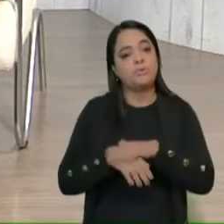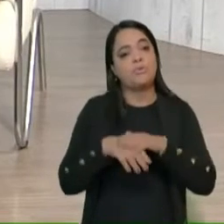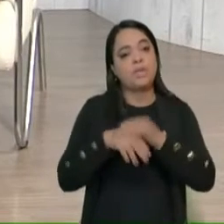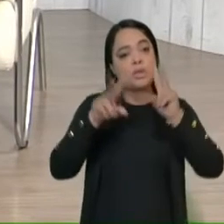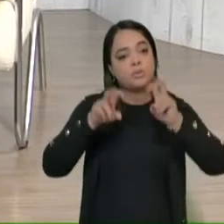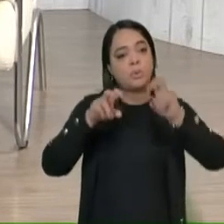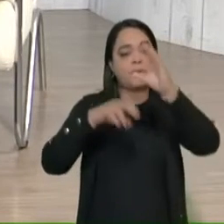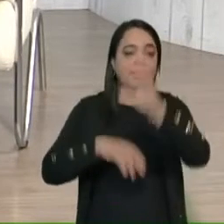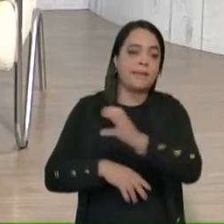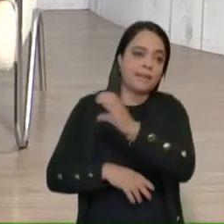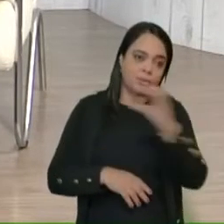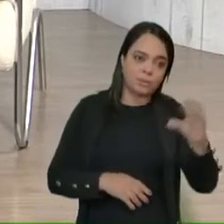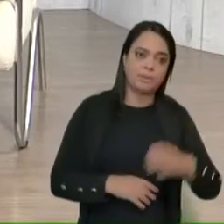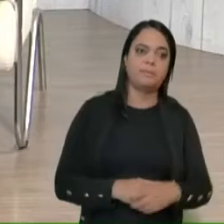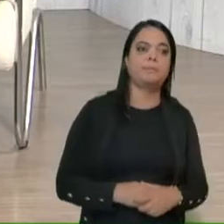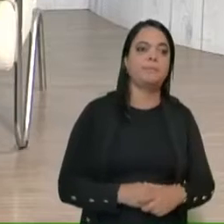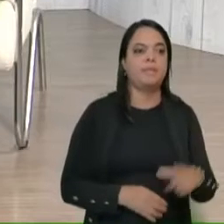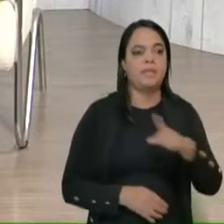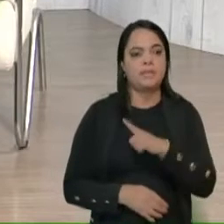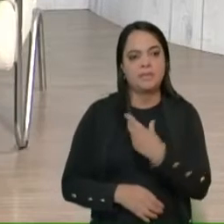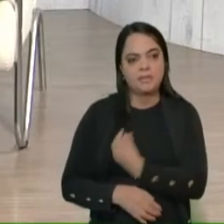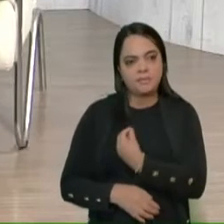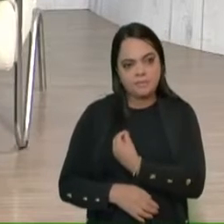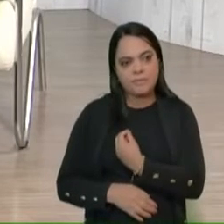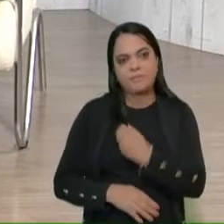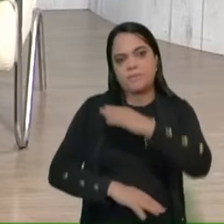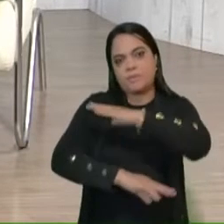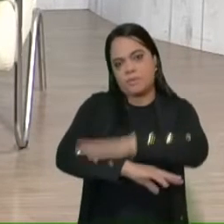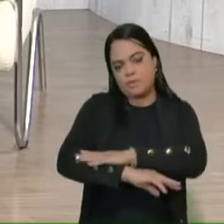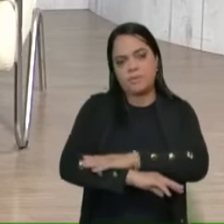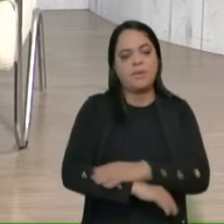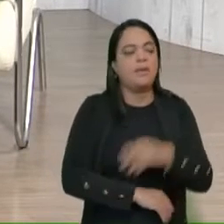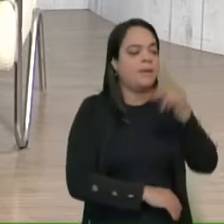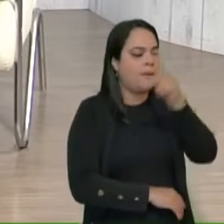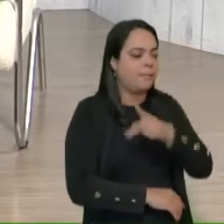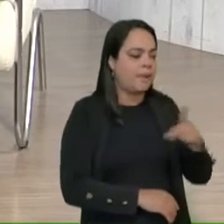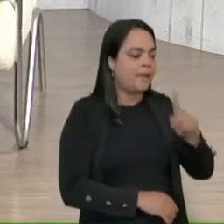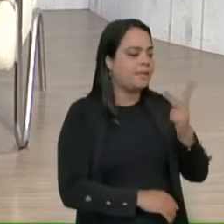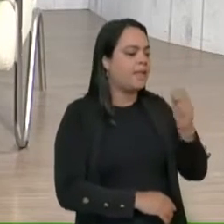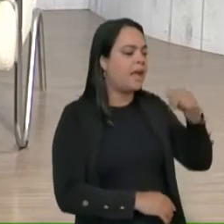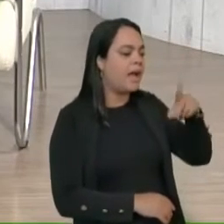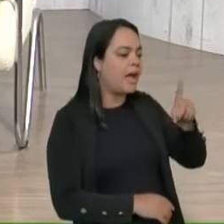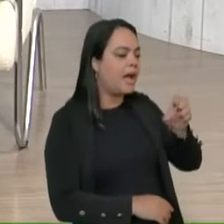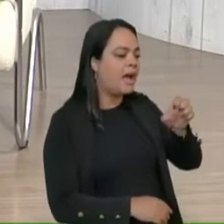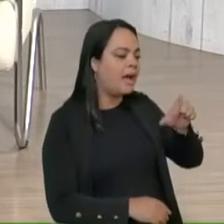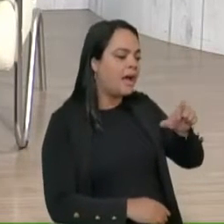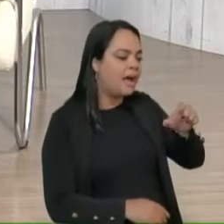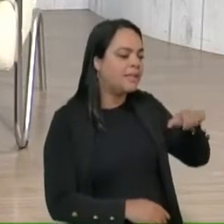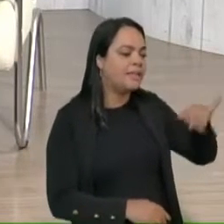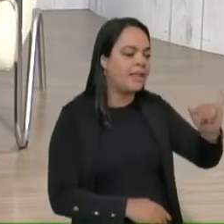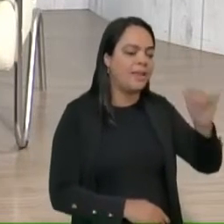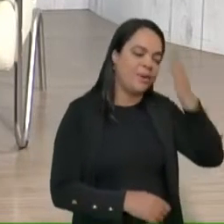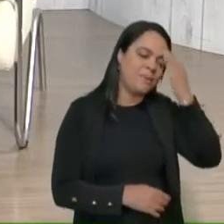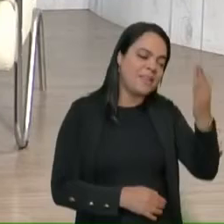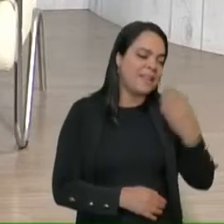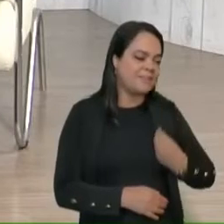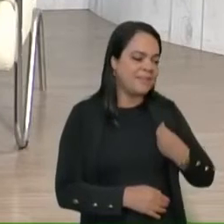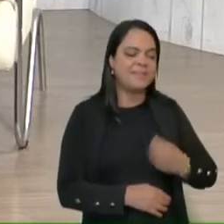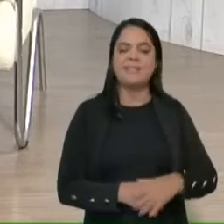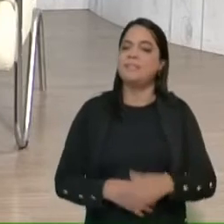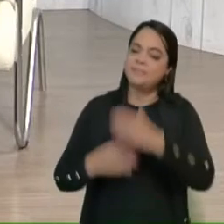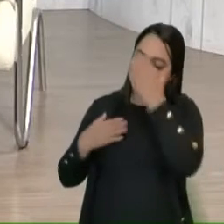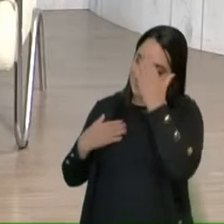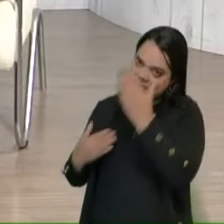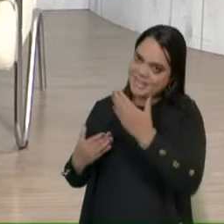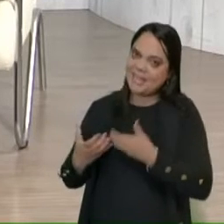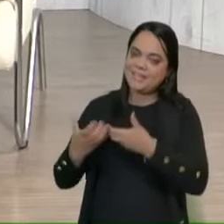Igreja Católica e a gente recebe aqui no estúdio o padre handley obrigado padre Boa noite pela presença obrigado pela presença Eu que